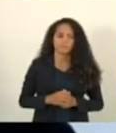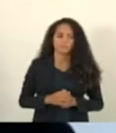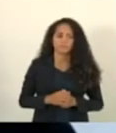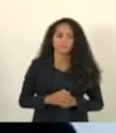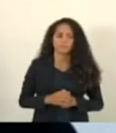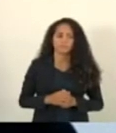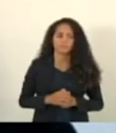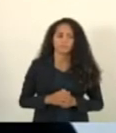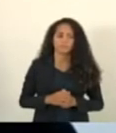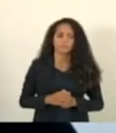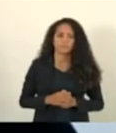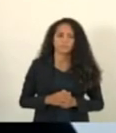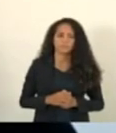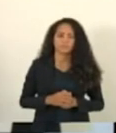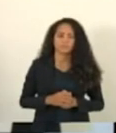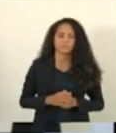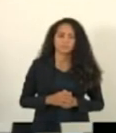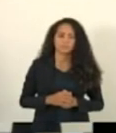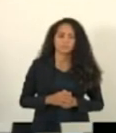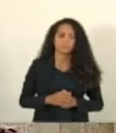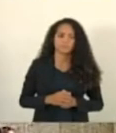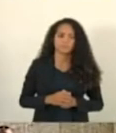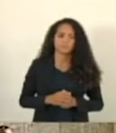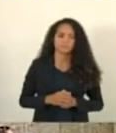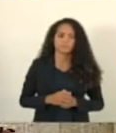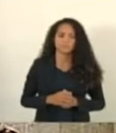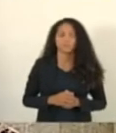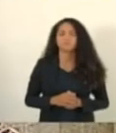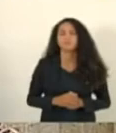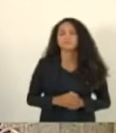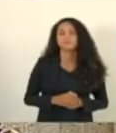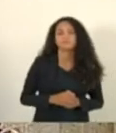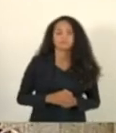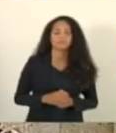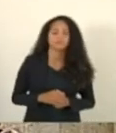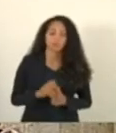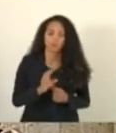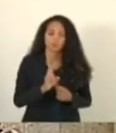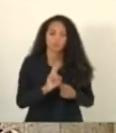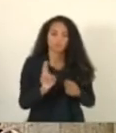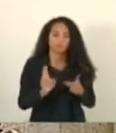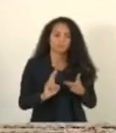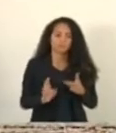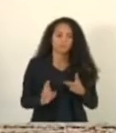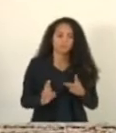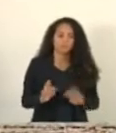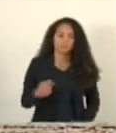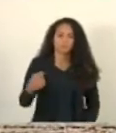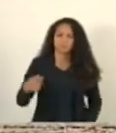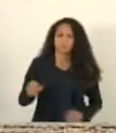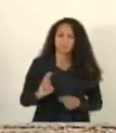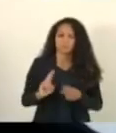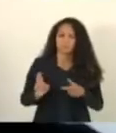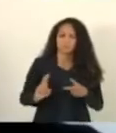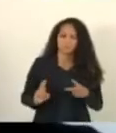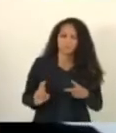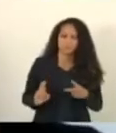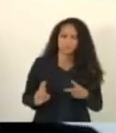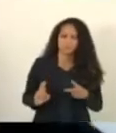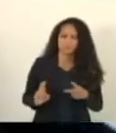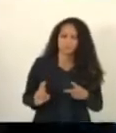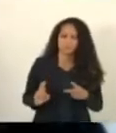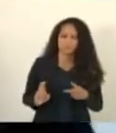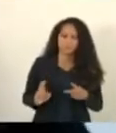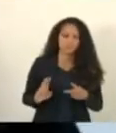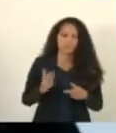Deputado Janete, eu estou ouvindo. Está me ouvindo? Obrigada, Dari. Os nomes, você precisa dos nomes dos votos de pesar?